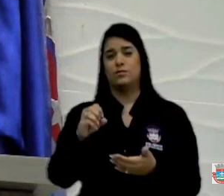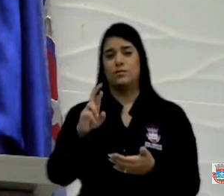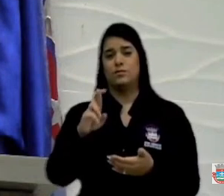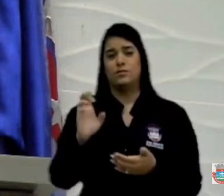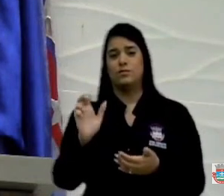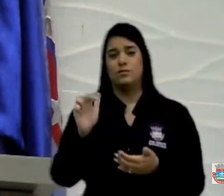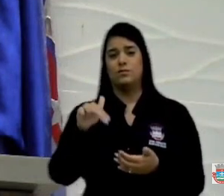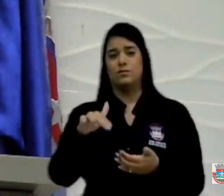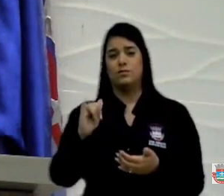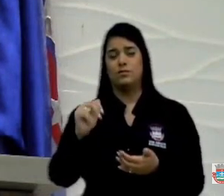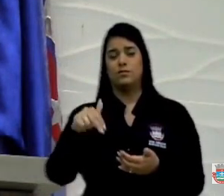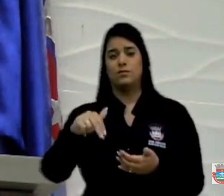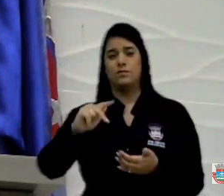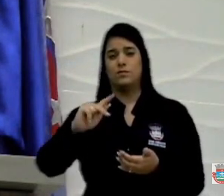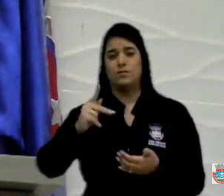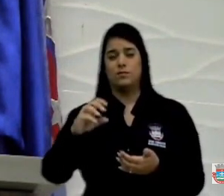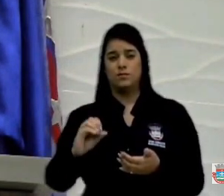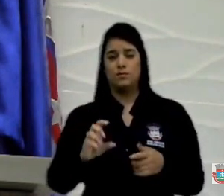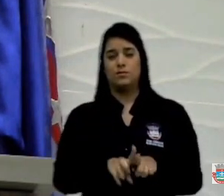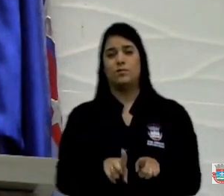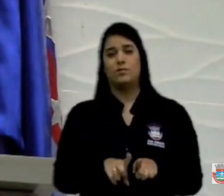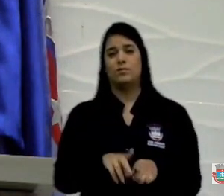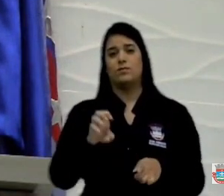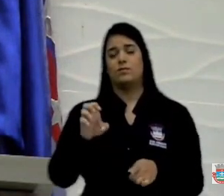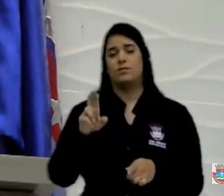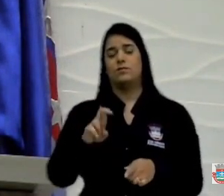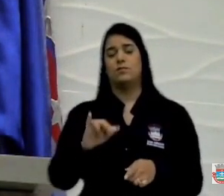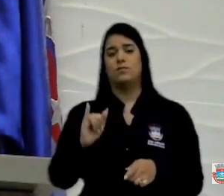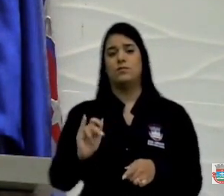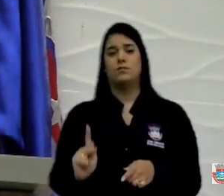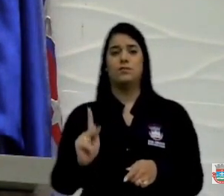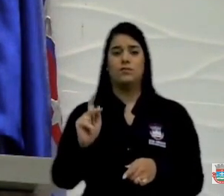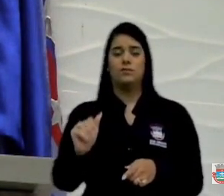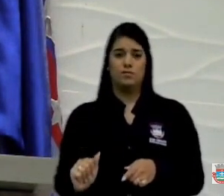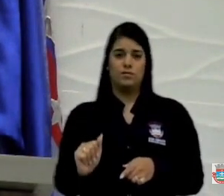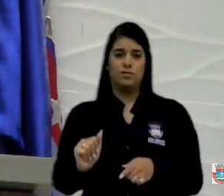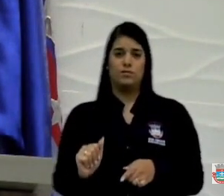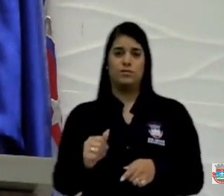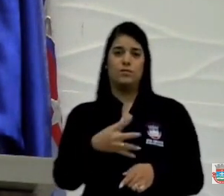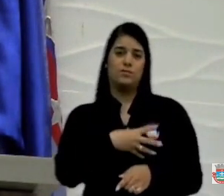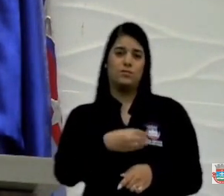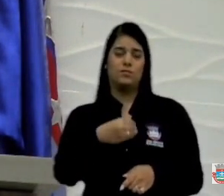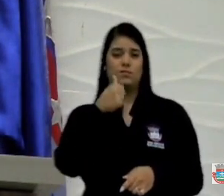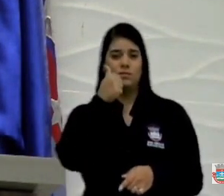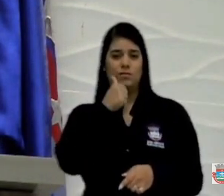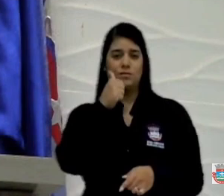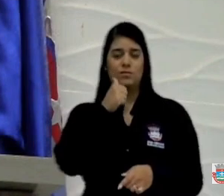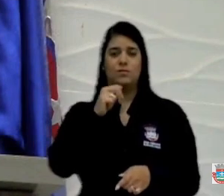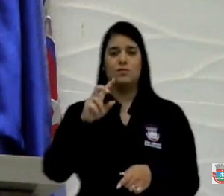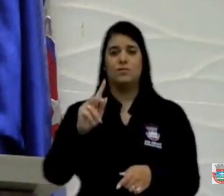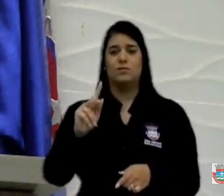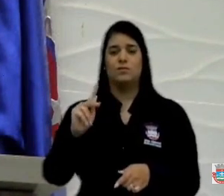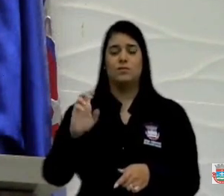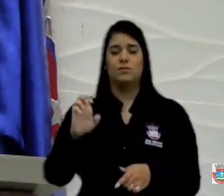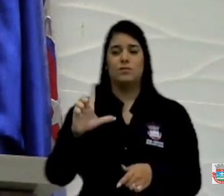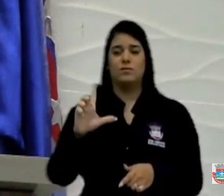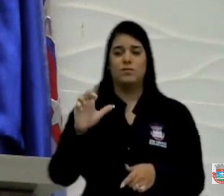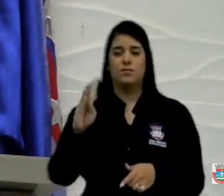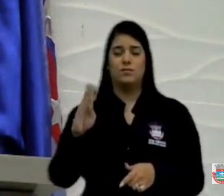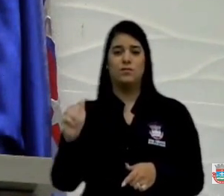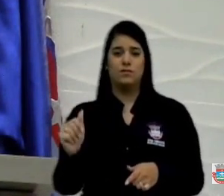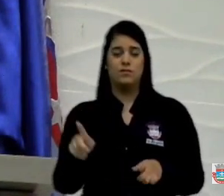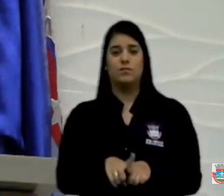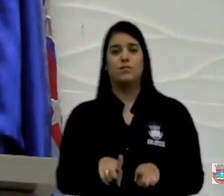meu sobrinho Bruno César, Érica Azevedo, filha da minha amiga Albinha, e Rogério, da